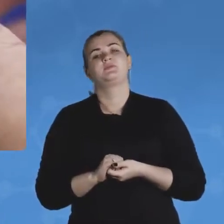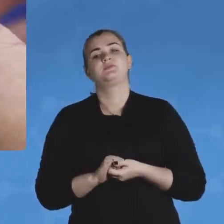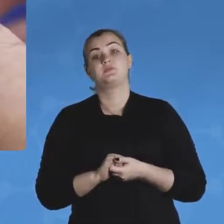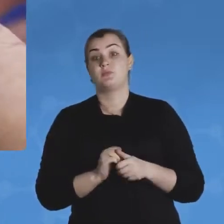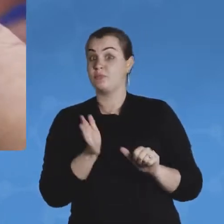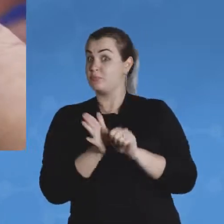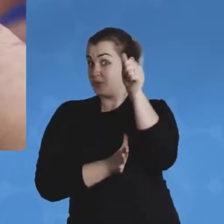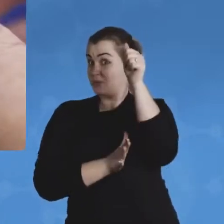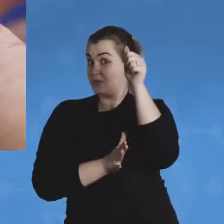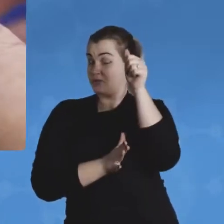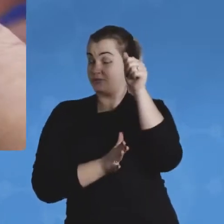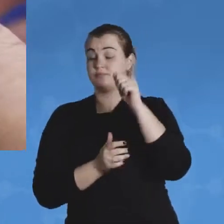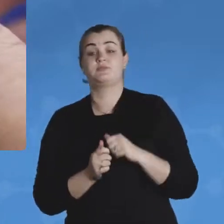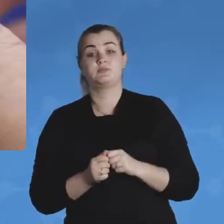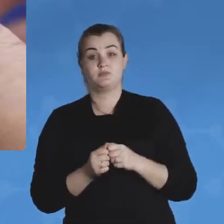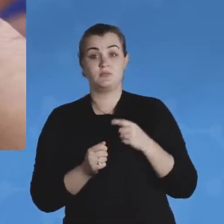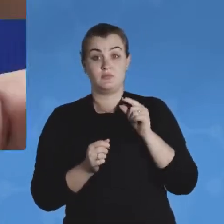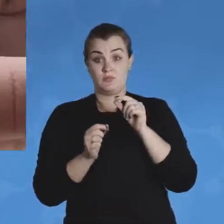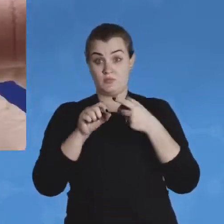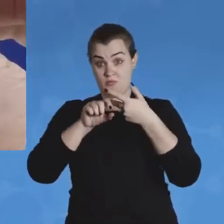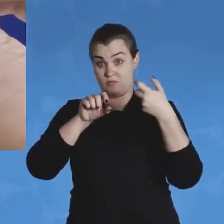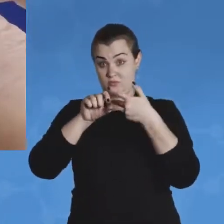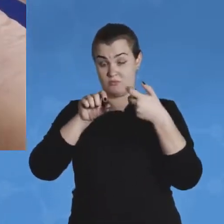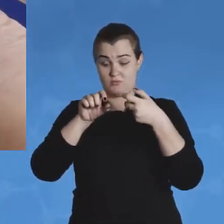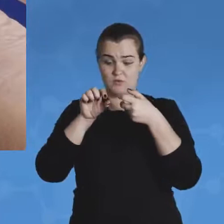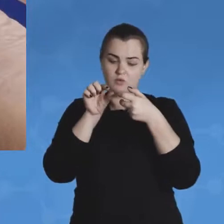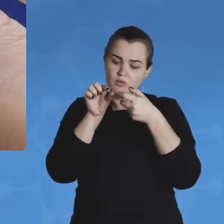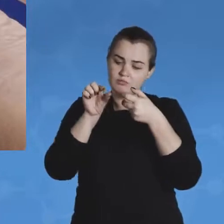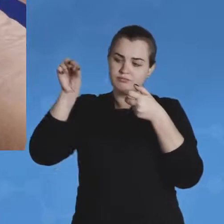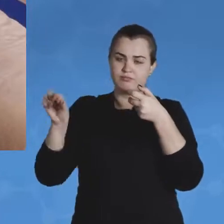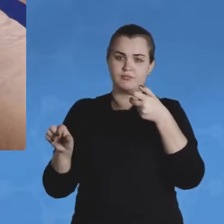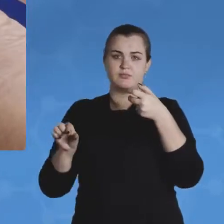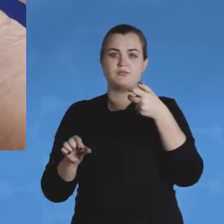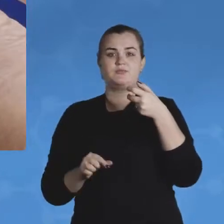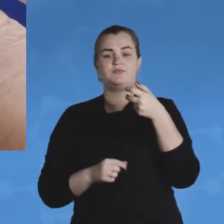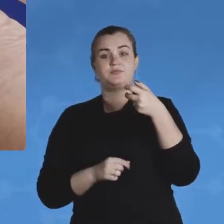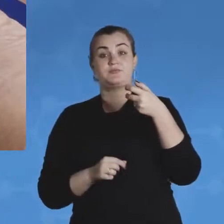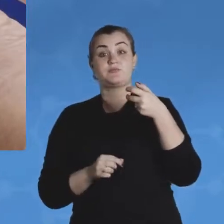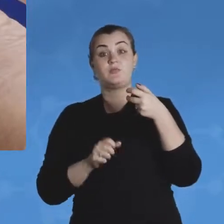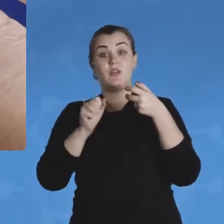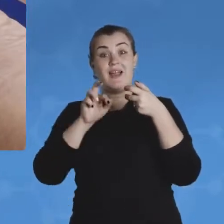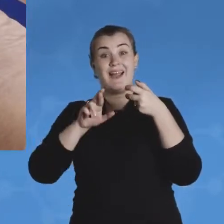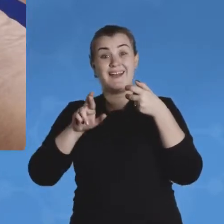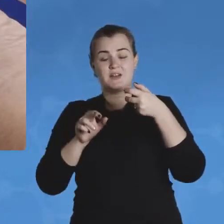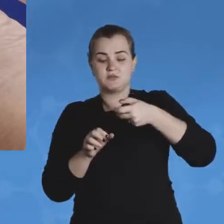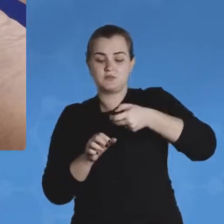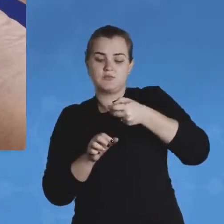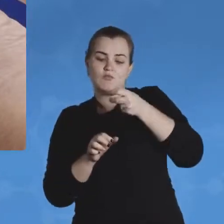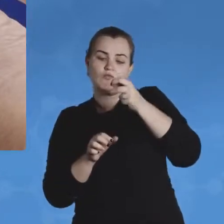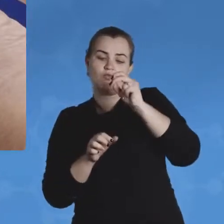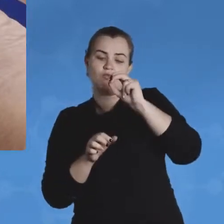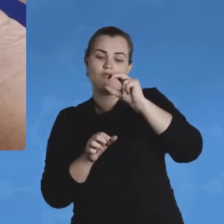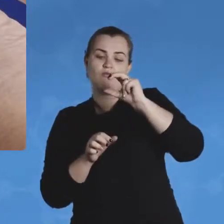1. Retirar a tampa do êmbolo. Deixe a capa protetora da agulha e aspire o ar até a marca correspondente à